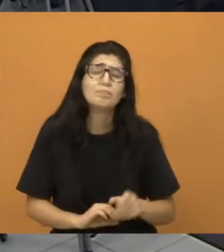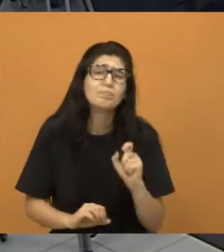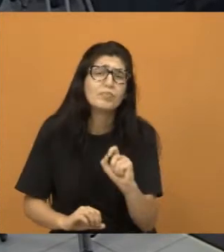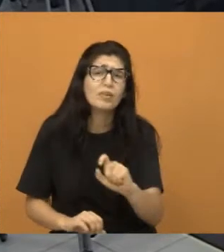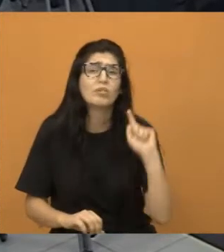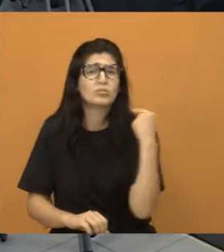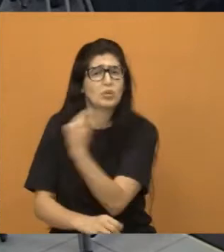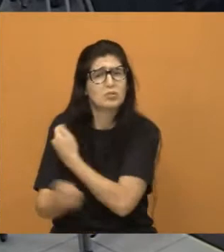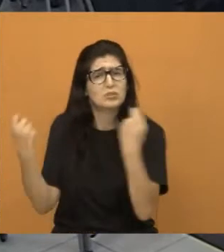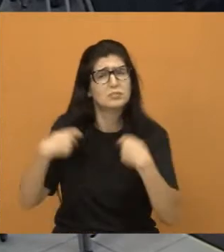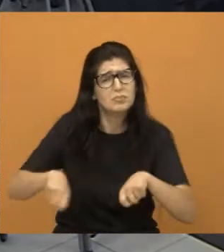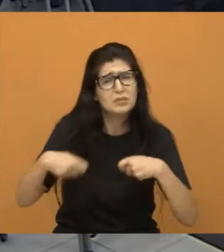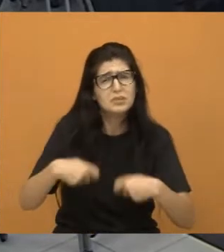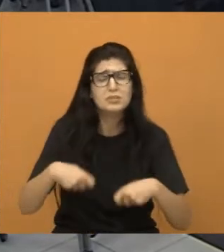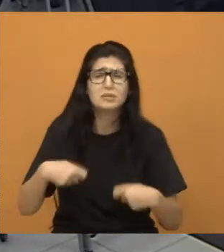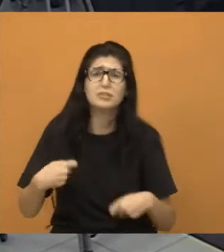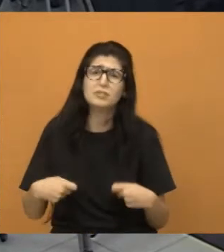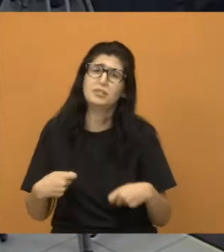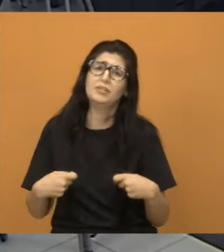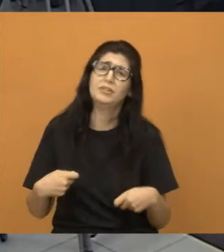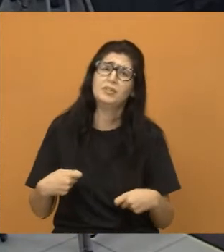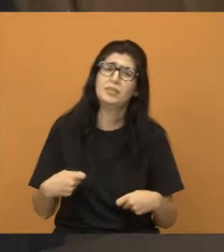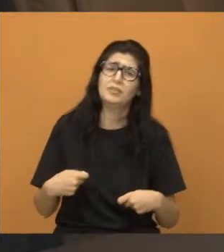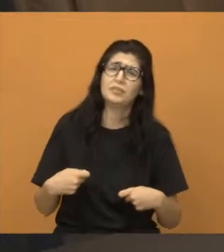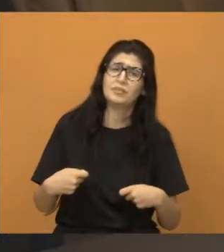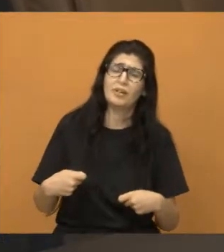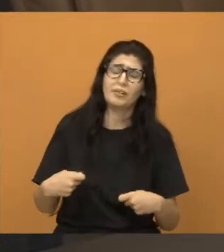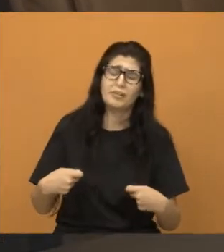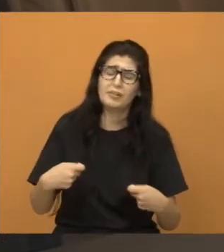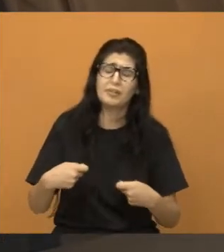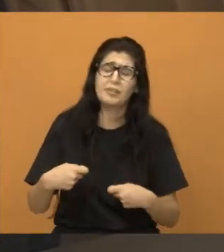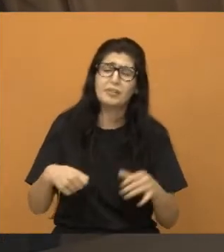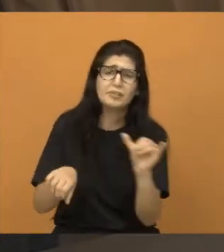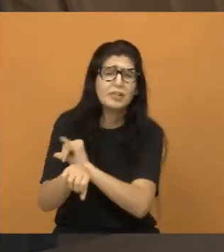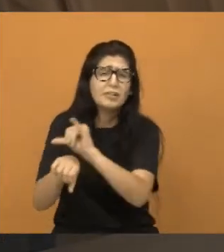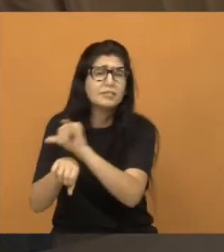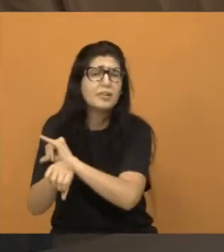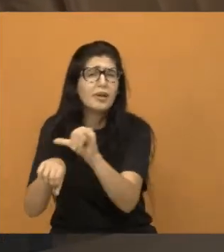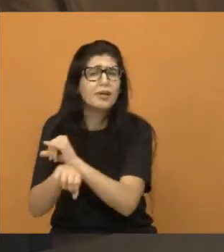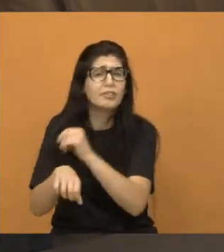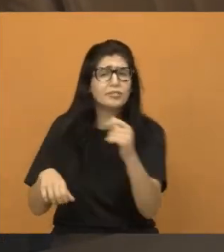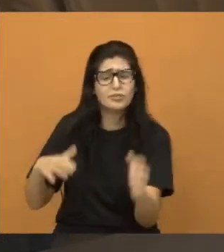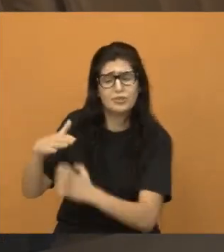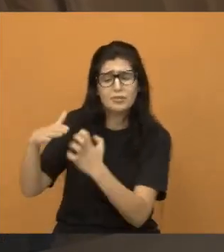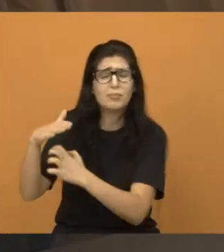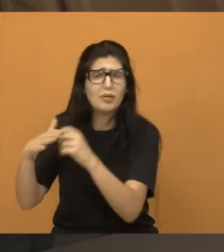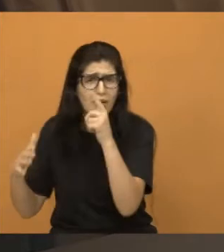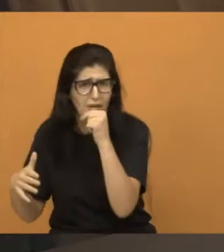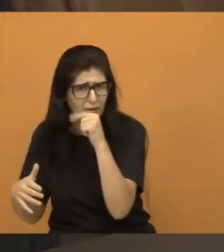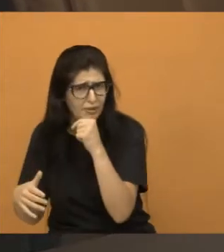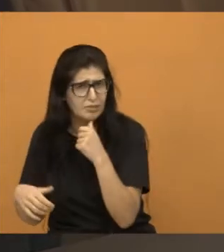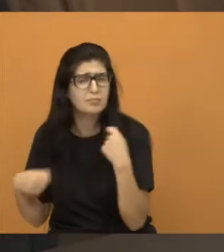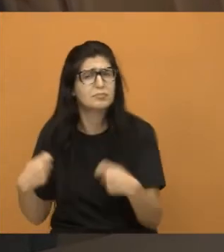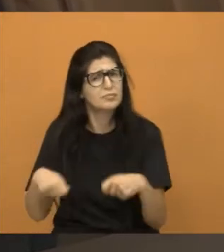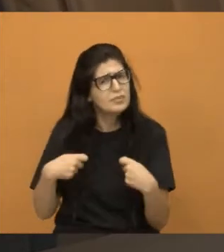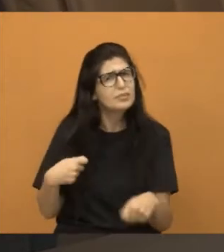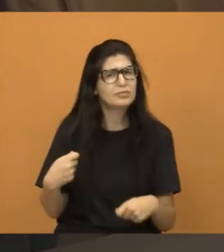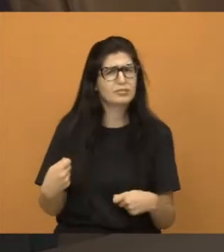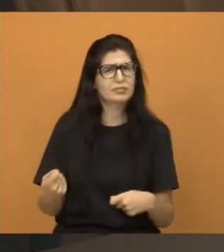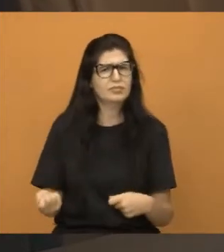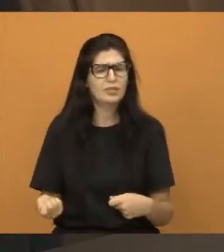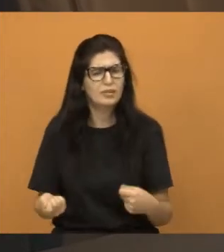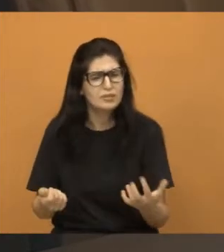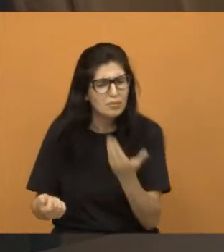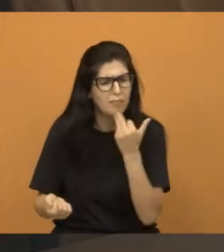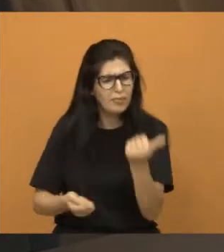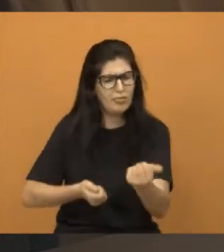nós precisamos dar uma estrutura para o SAI, né, para que eles prestem um melhor serviço para